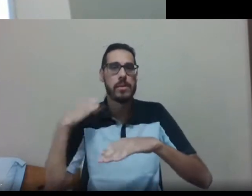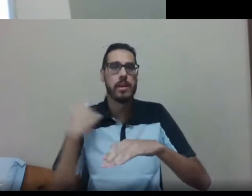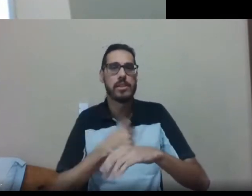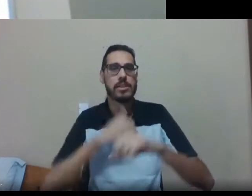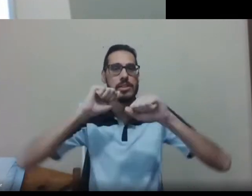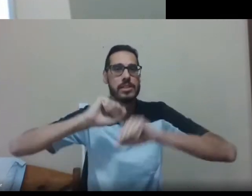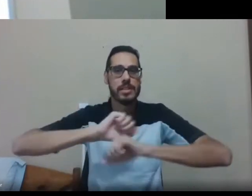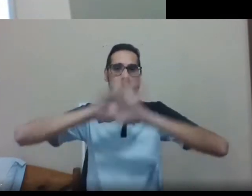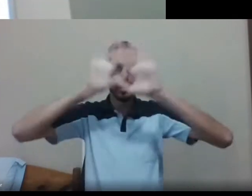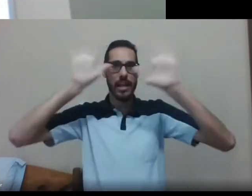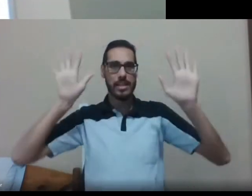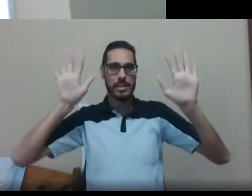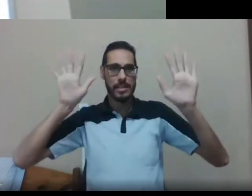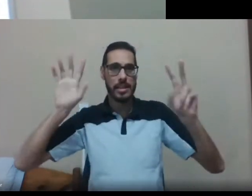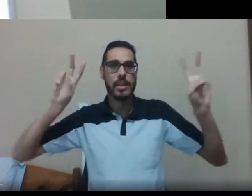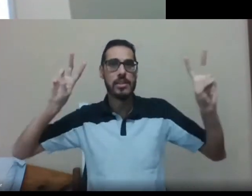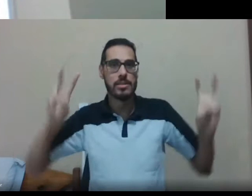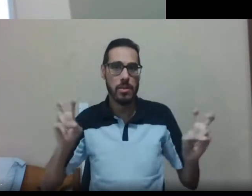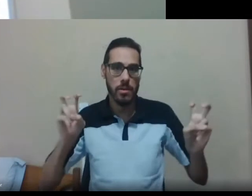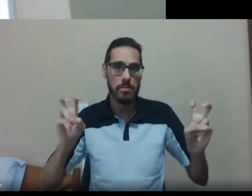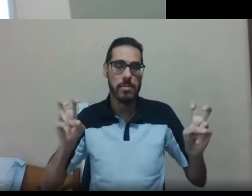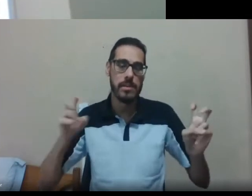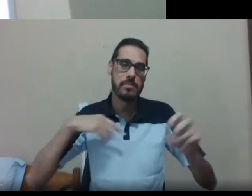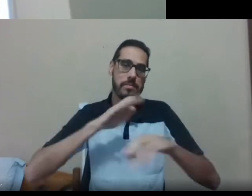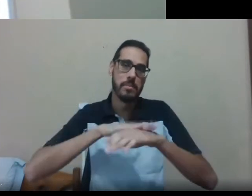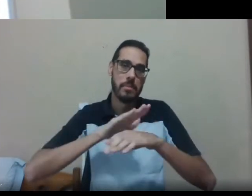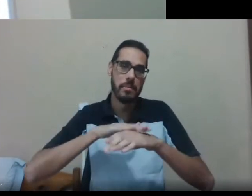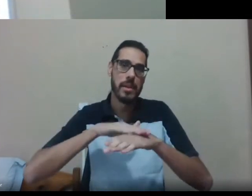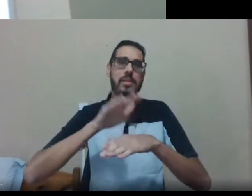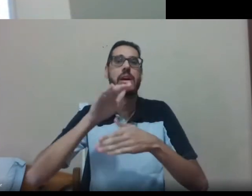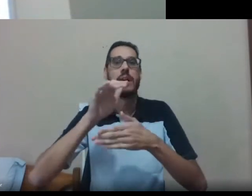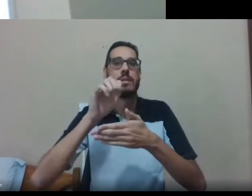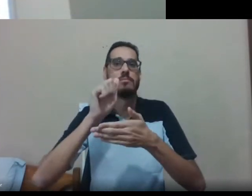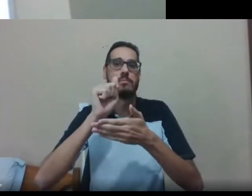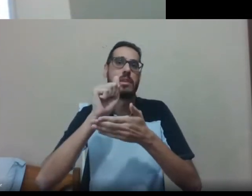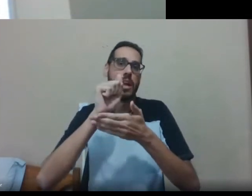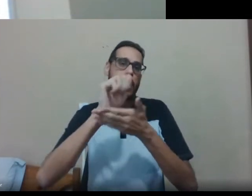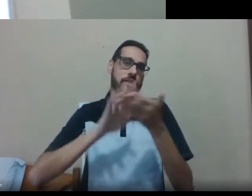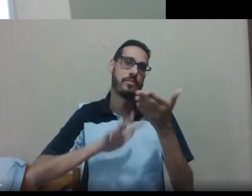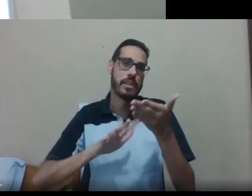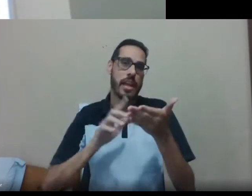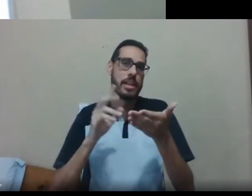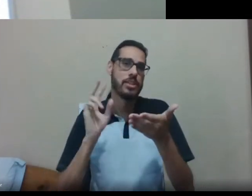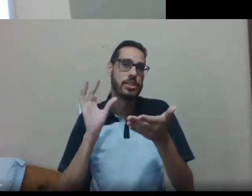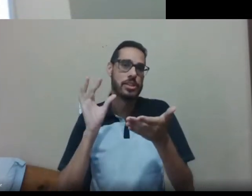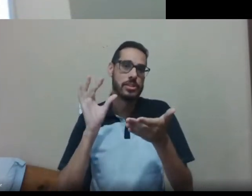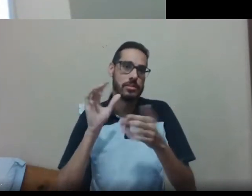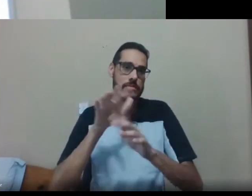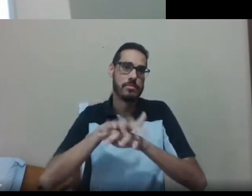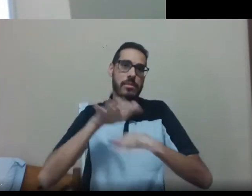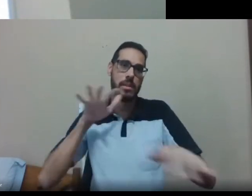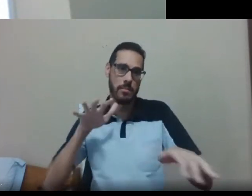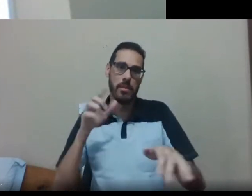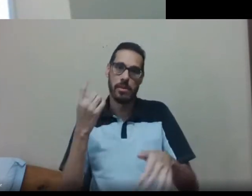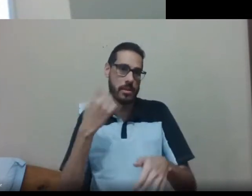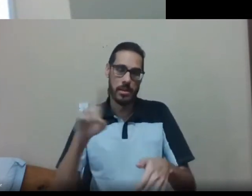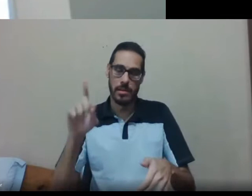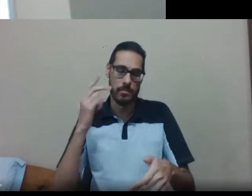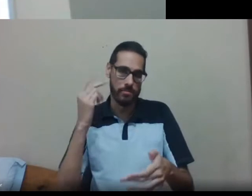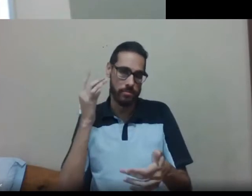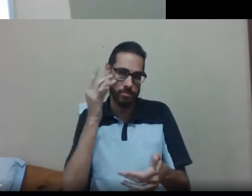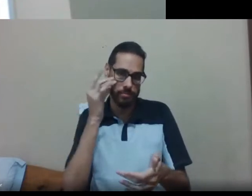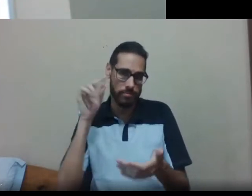Esse encontro foi planejado e pensado com a Divisão de Desenvolvimento Pedagógico no Campus